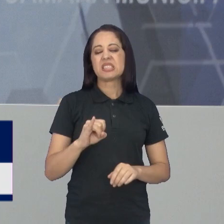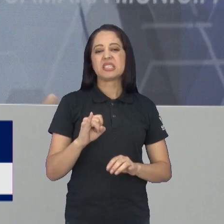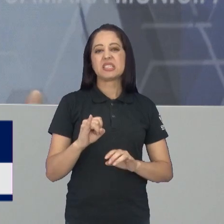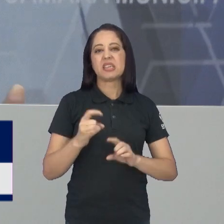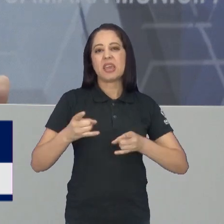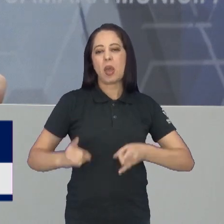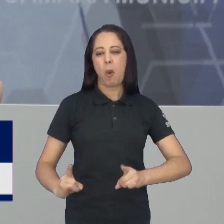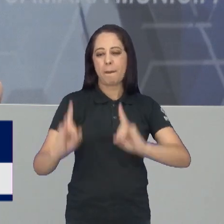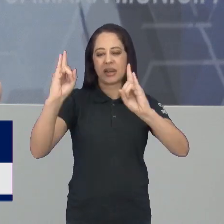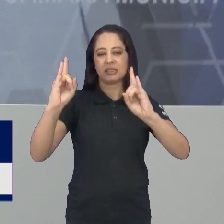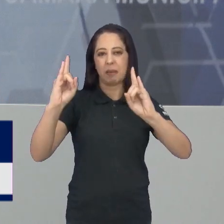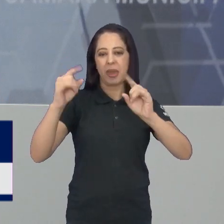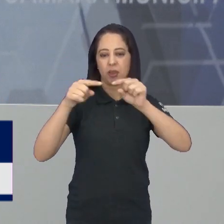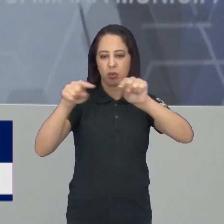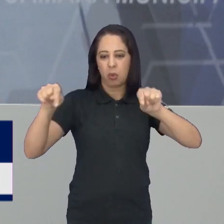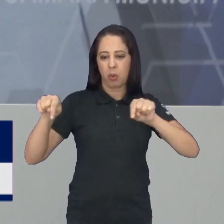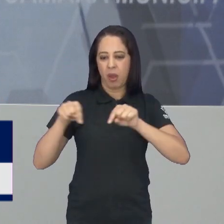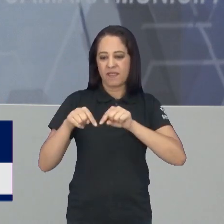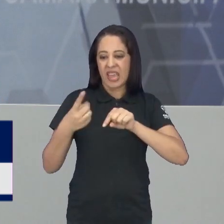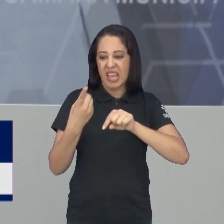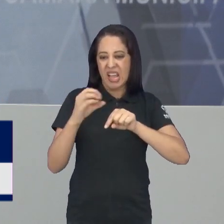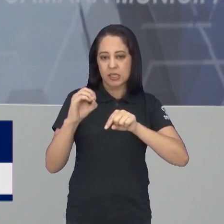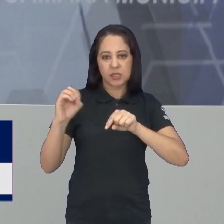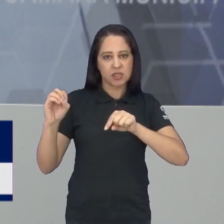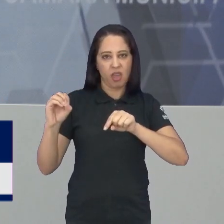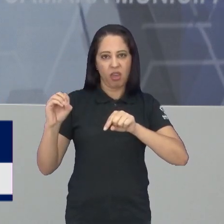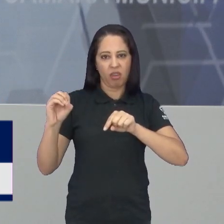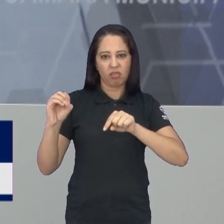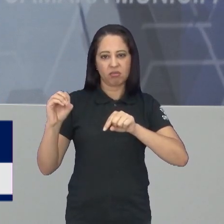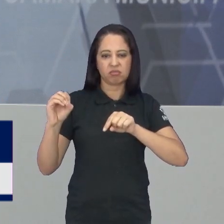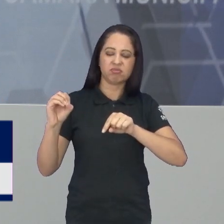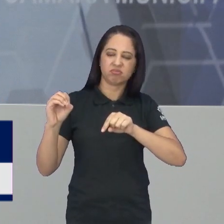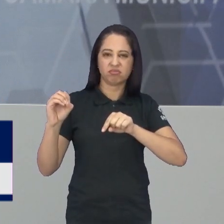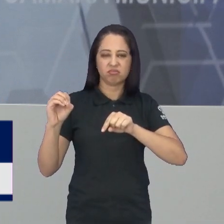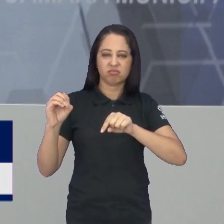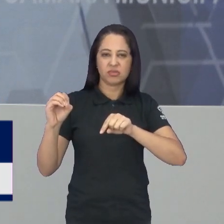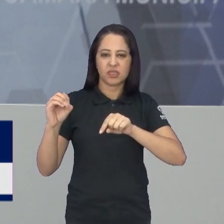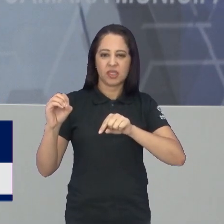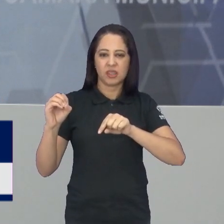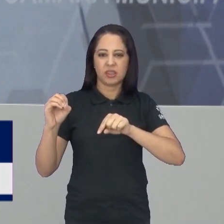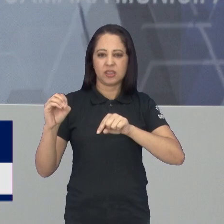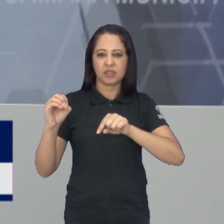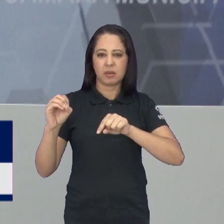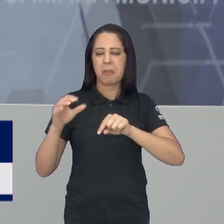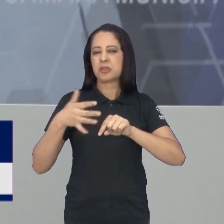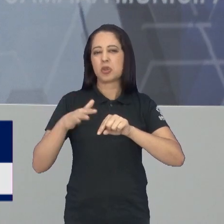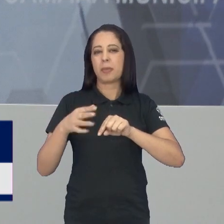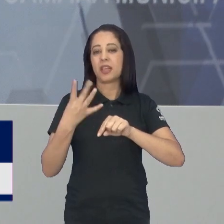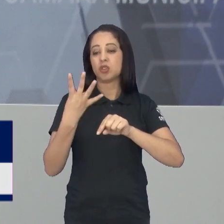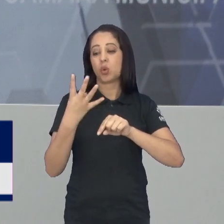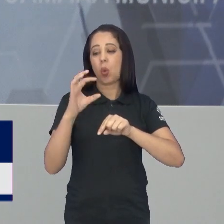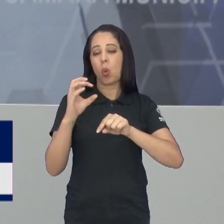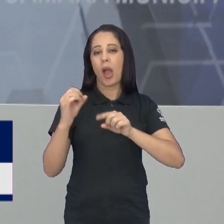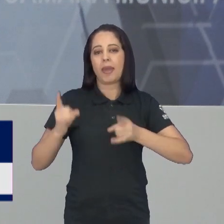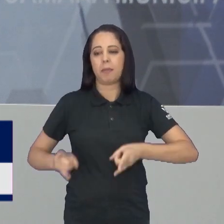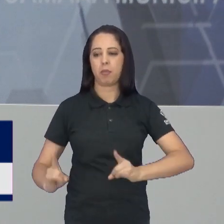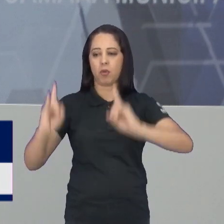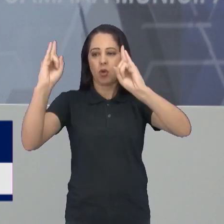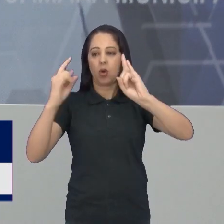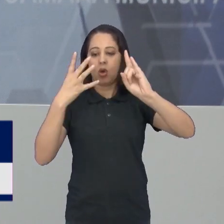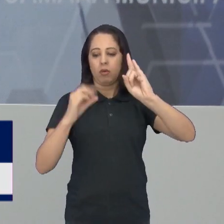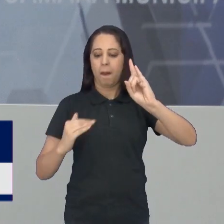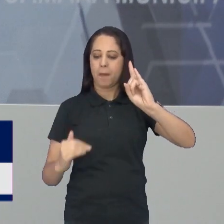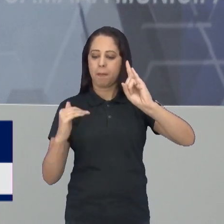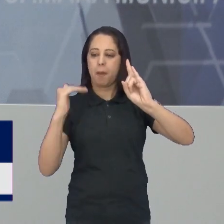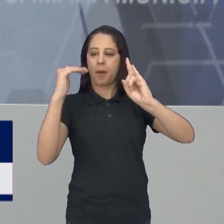de 100 metros quadrados, tá? 4.000 dividido por 100, dá 40 unidades. E o